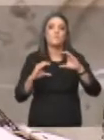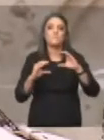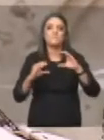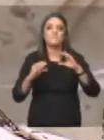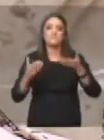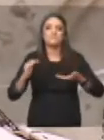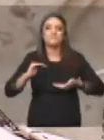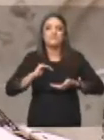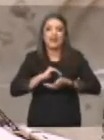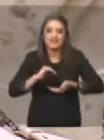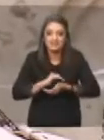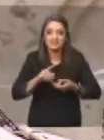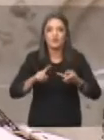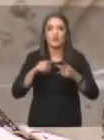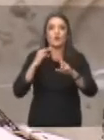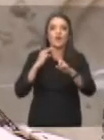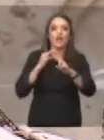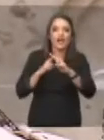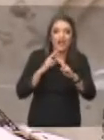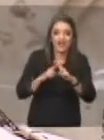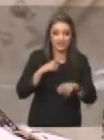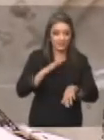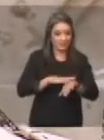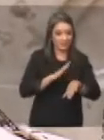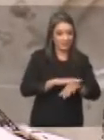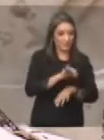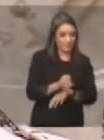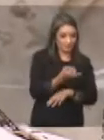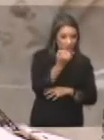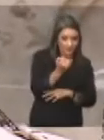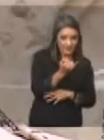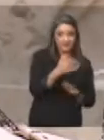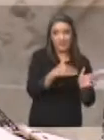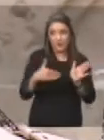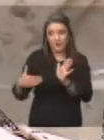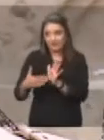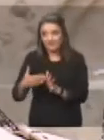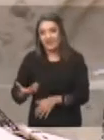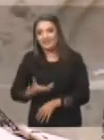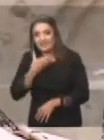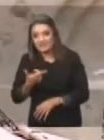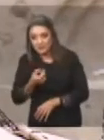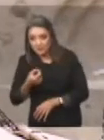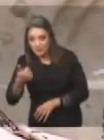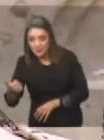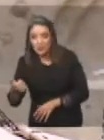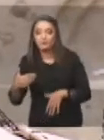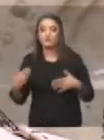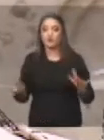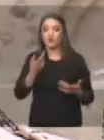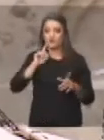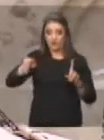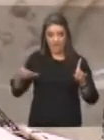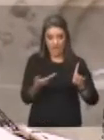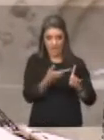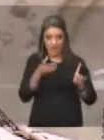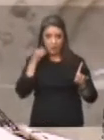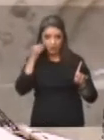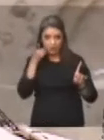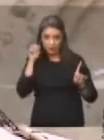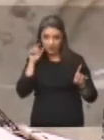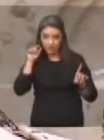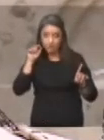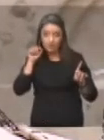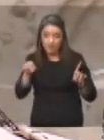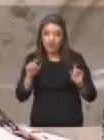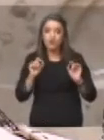período compreendido entre janeiro de 2000 e dezembro de 2001, permite concluir que o réu, valendo-se de sua condição de deputado